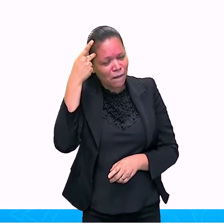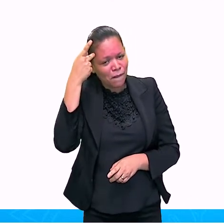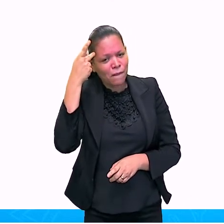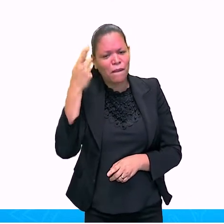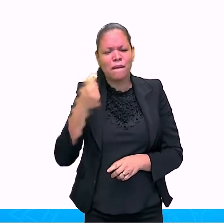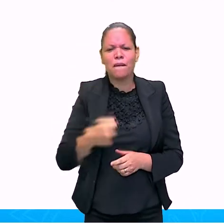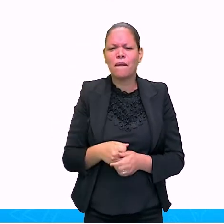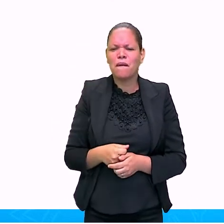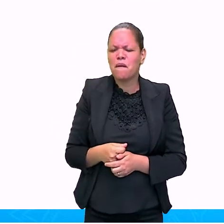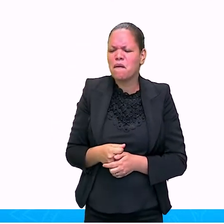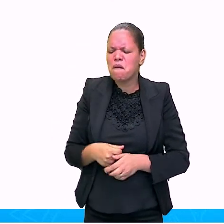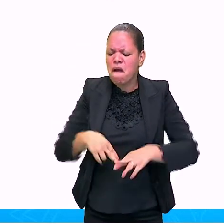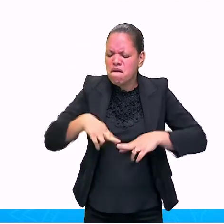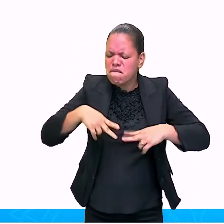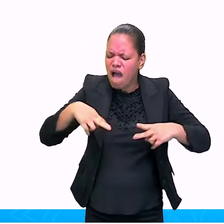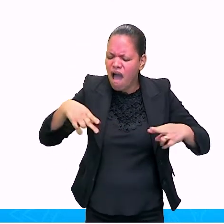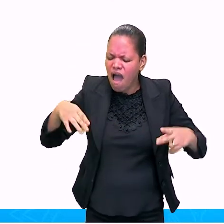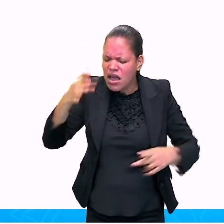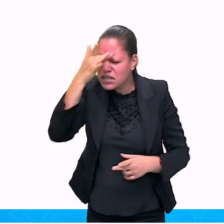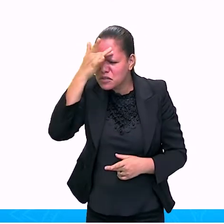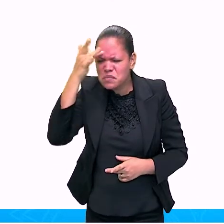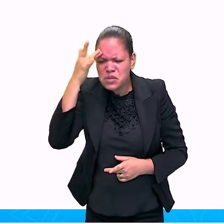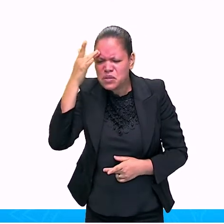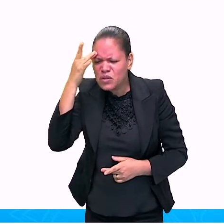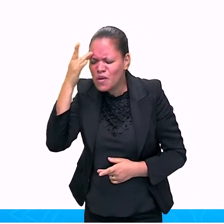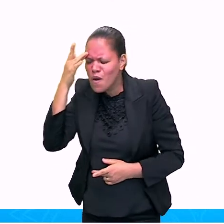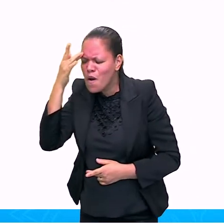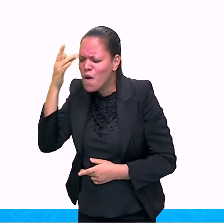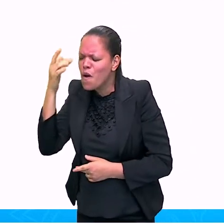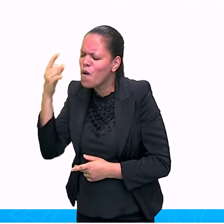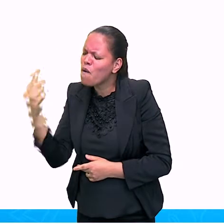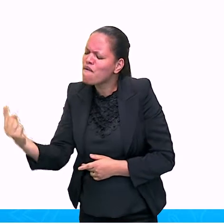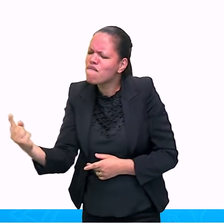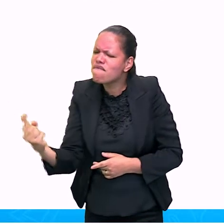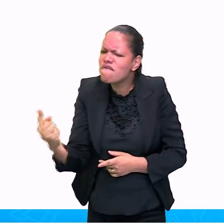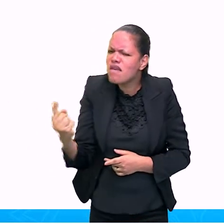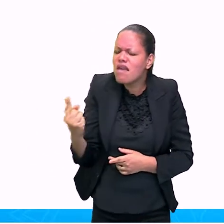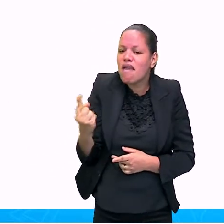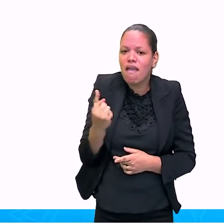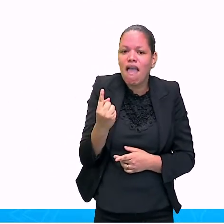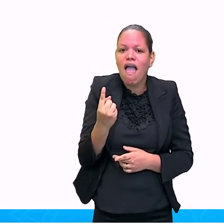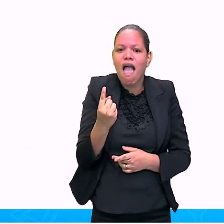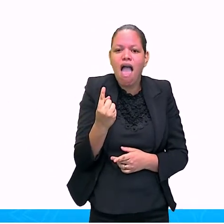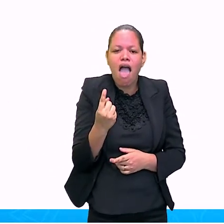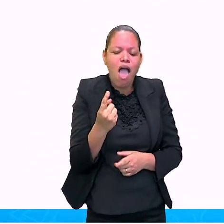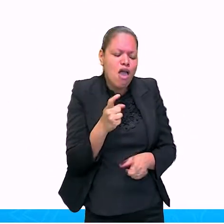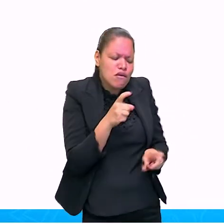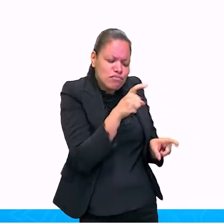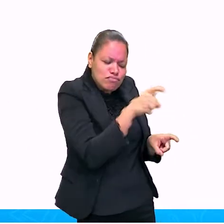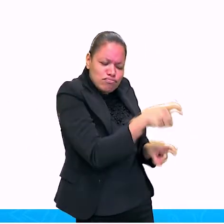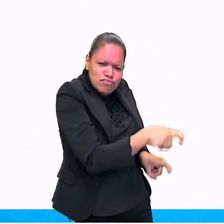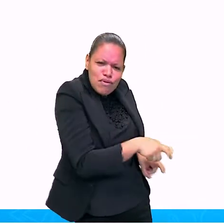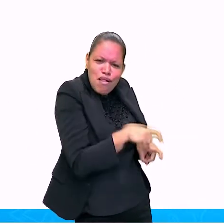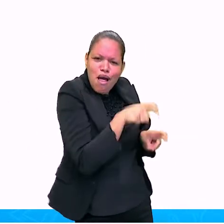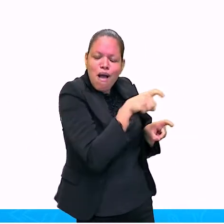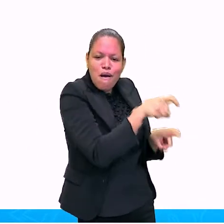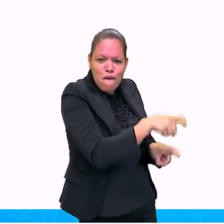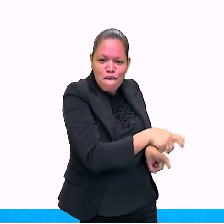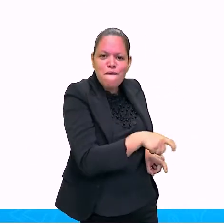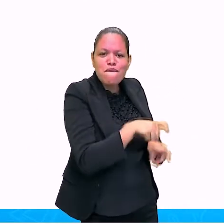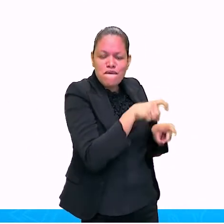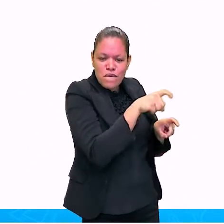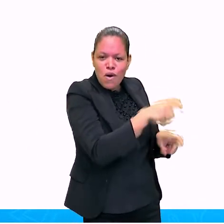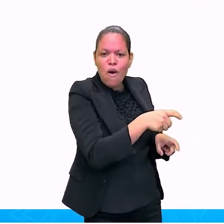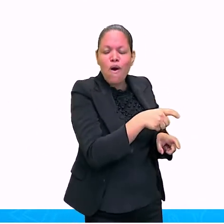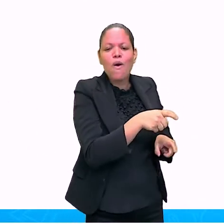São Paulo, eles começaram a construir, vindo também de lavouras. Então, dentro do estado de São Paulo, a Espanha teve